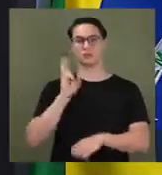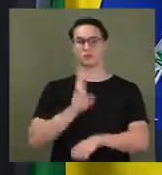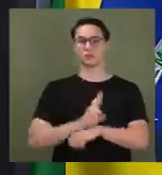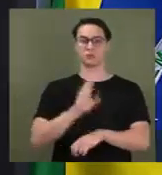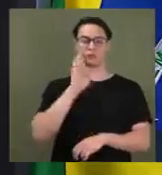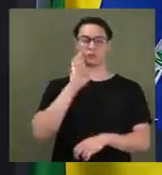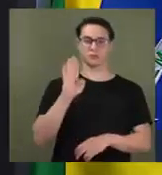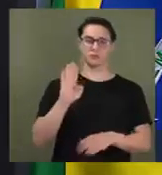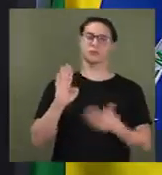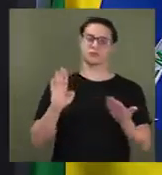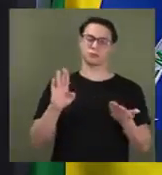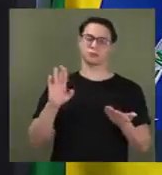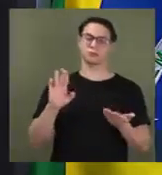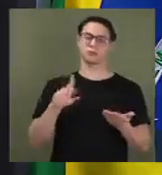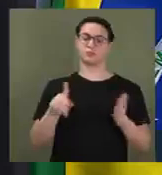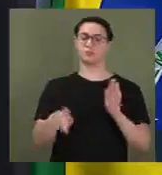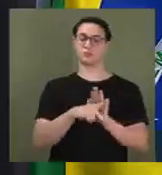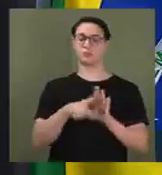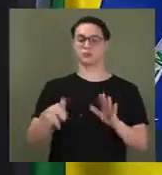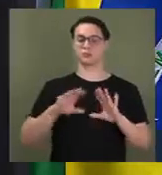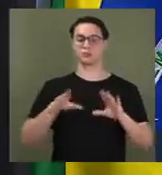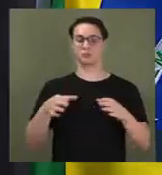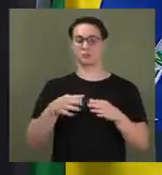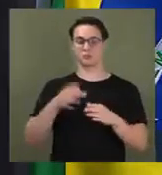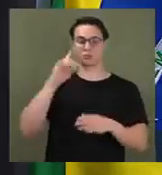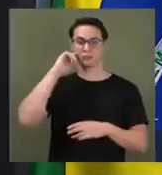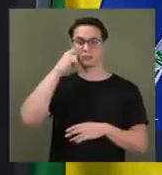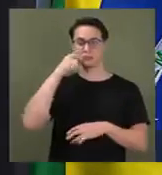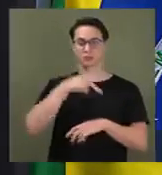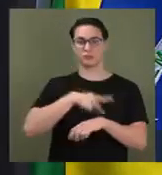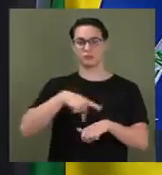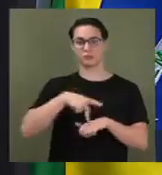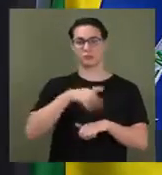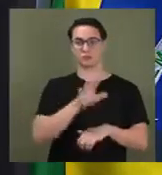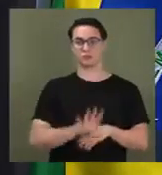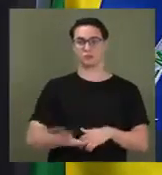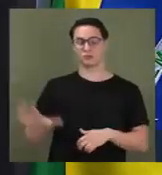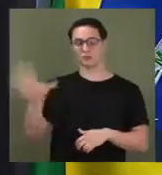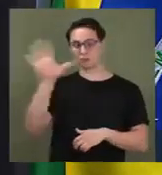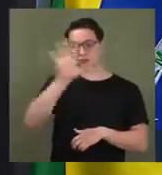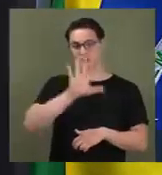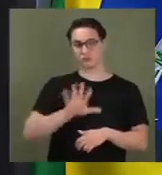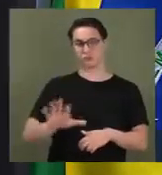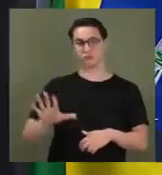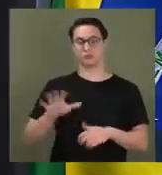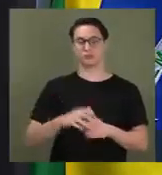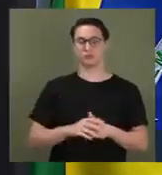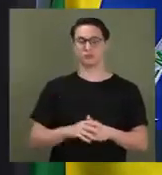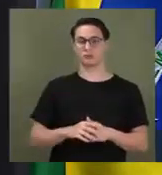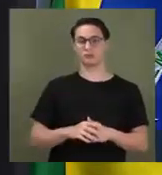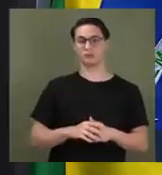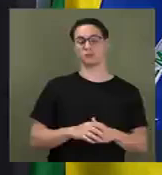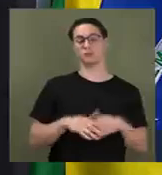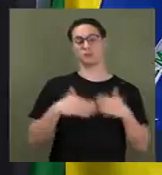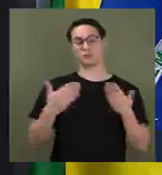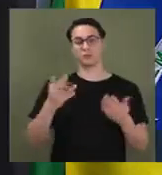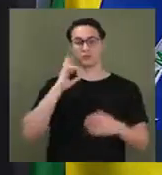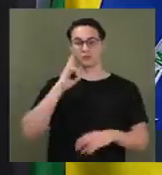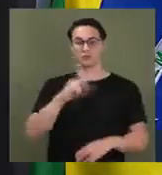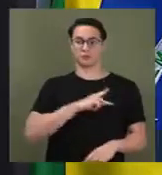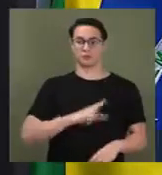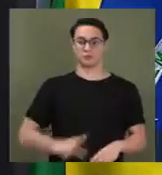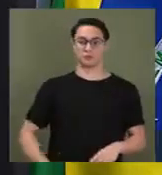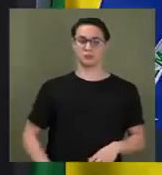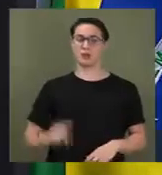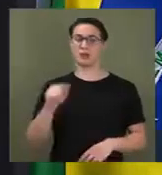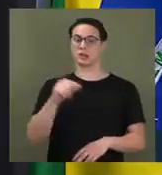principalmente, claro, da comunidade negra de todo o país. E lá, senhor presidente, por